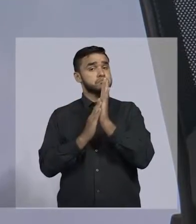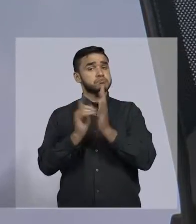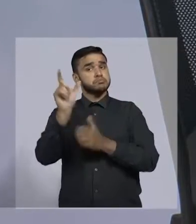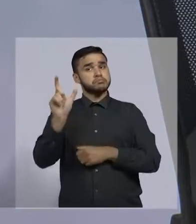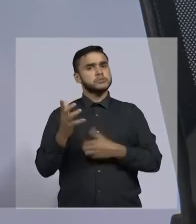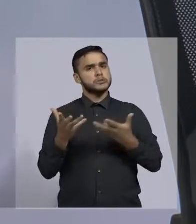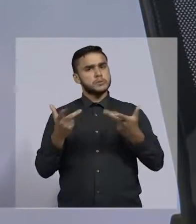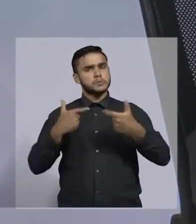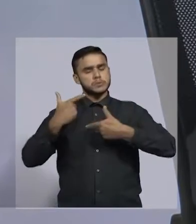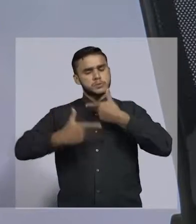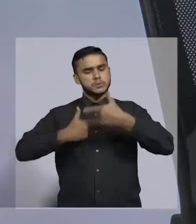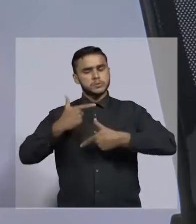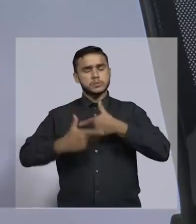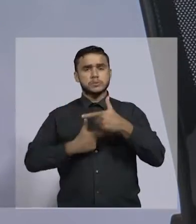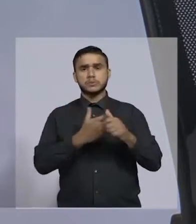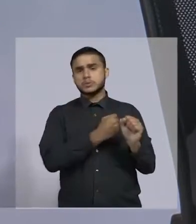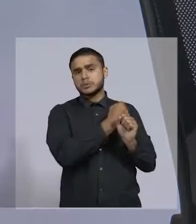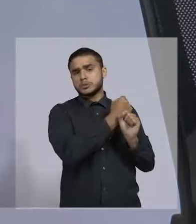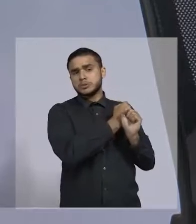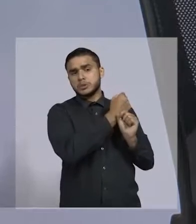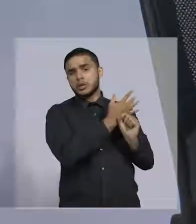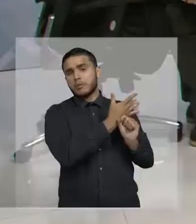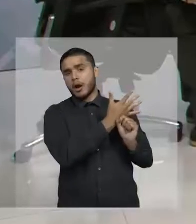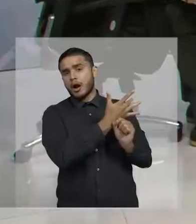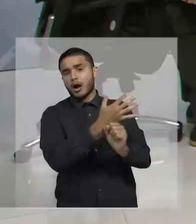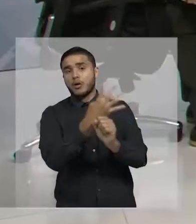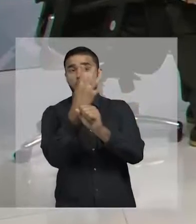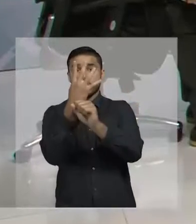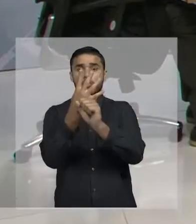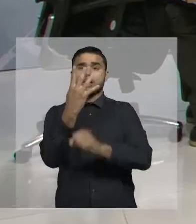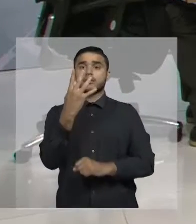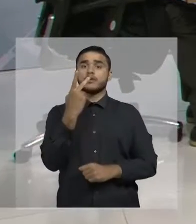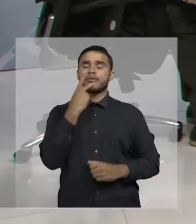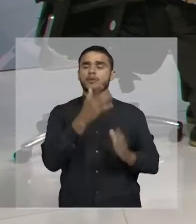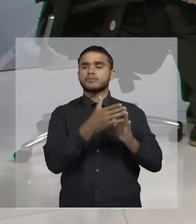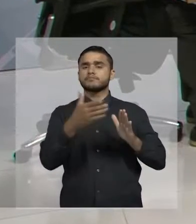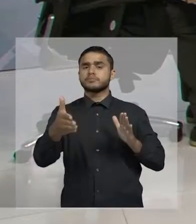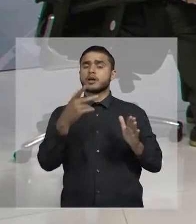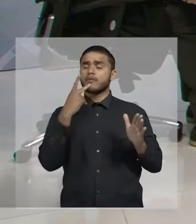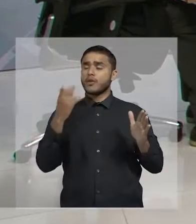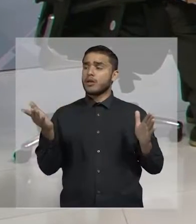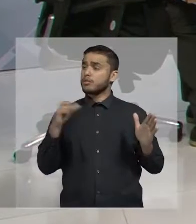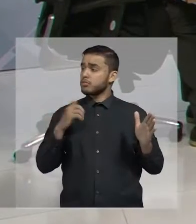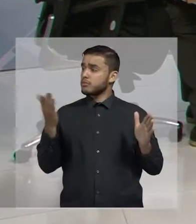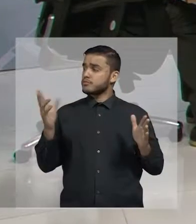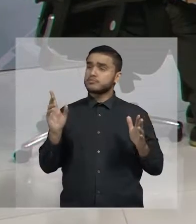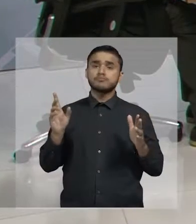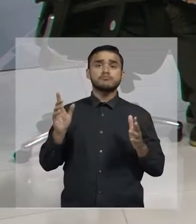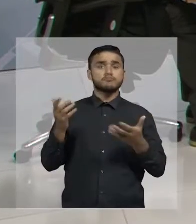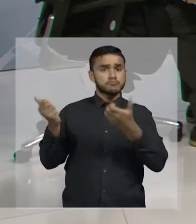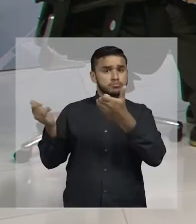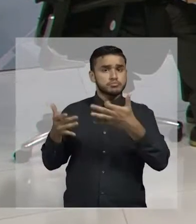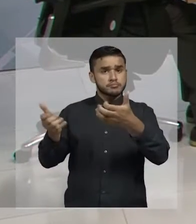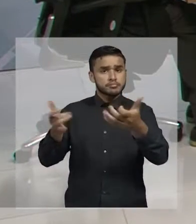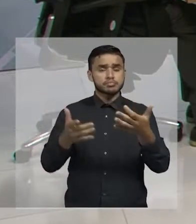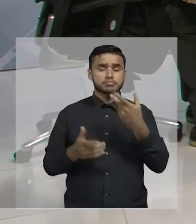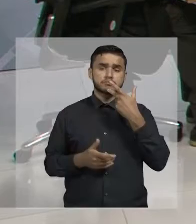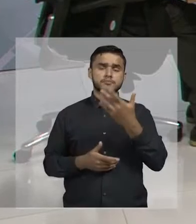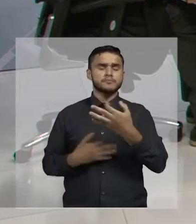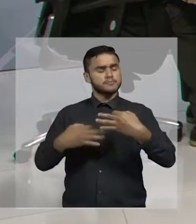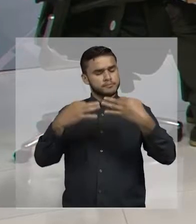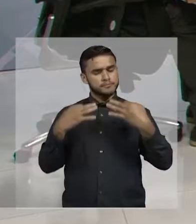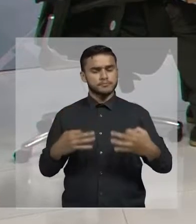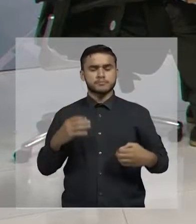governo, porque tanto o Andrei quanto o Rui ressaltaram aqui a forma elegante